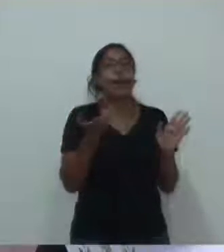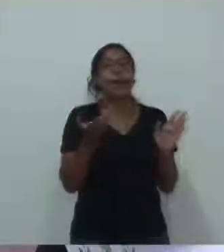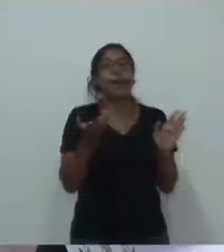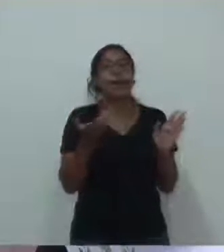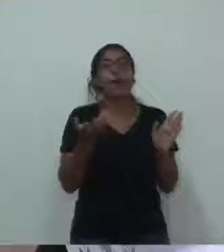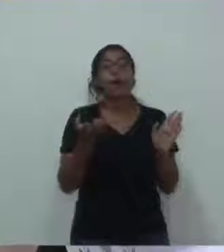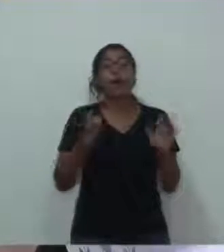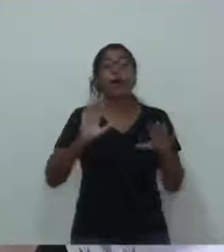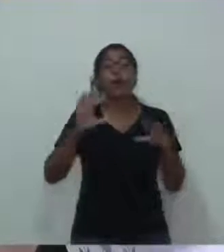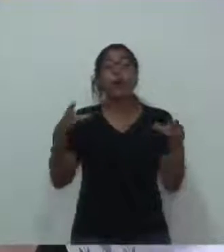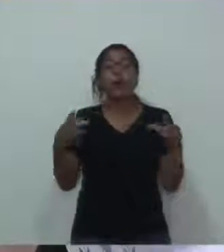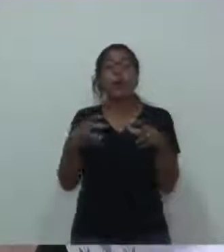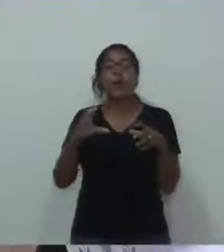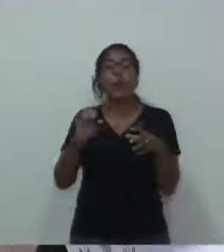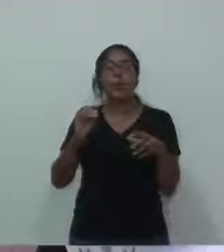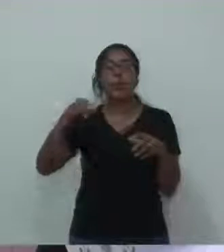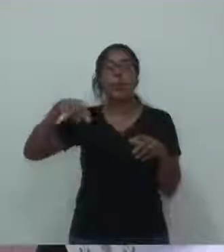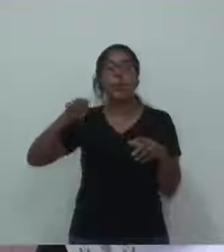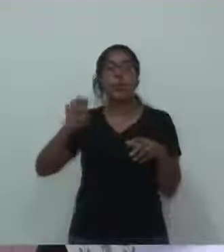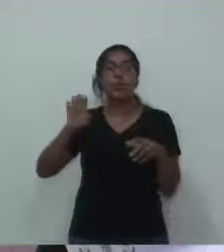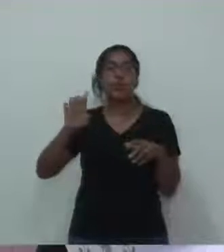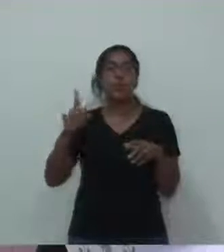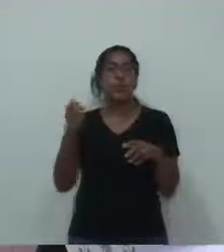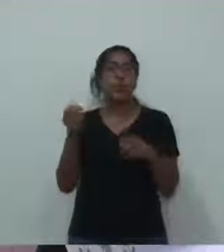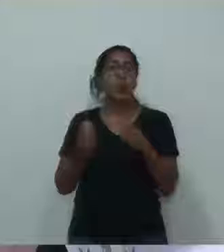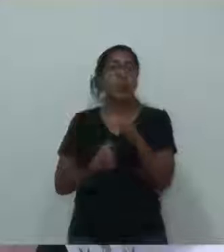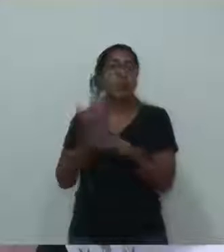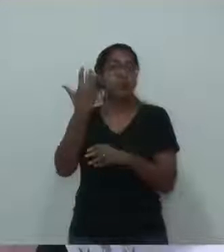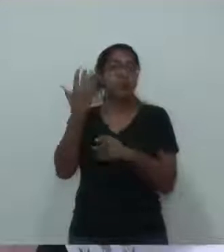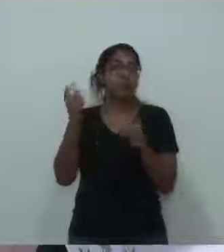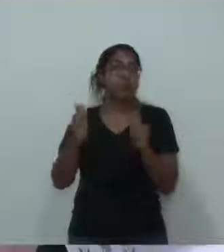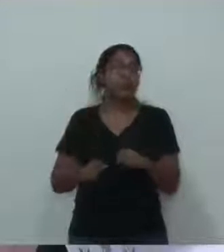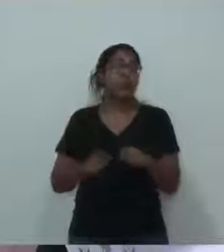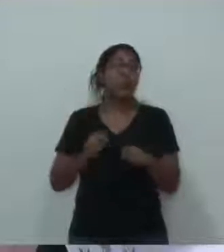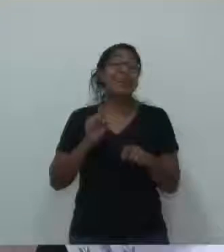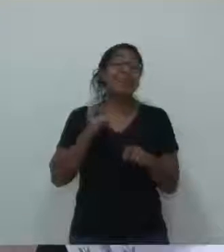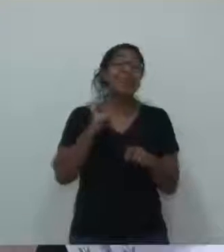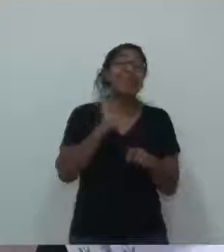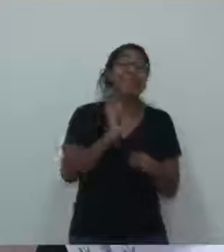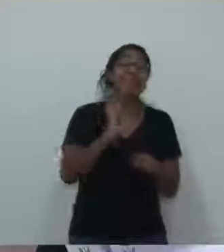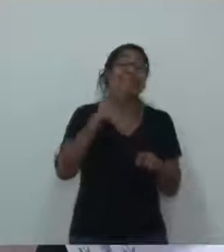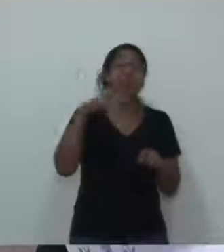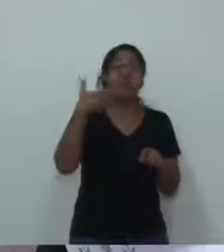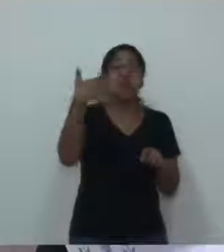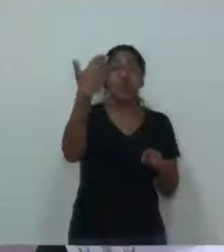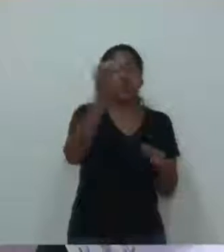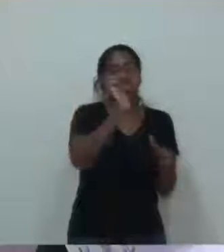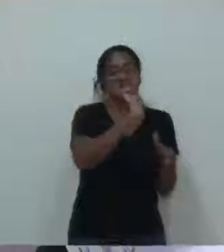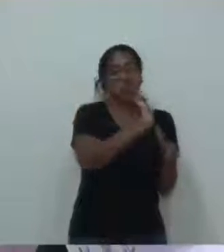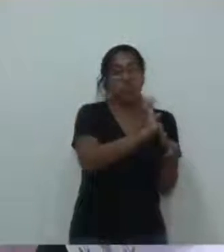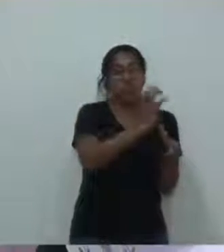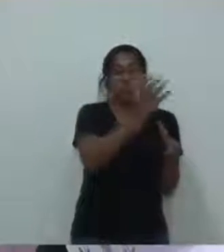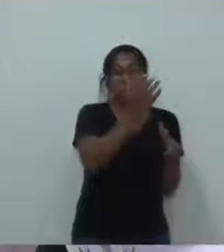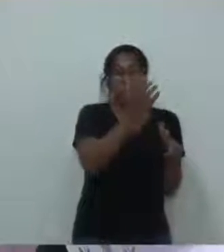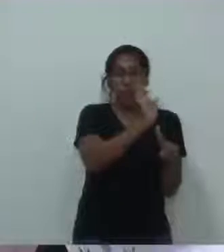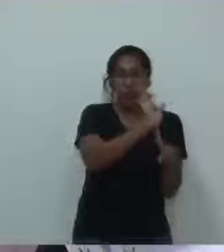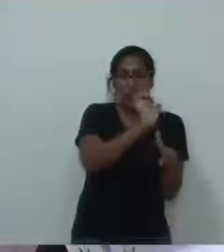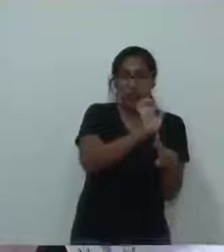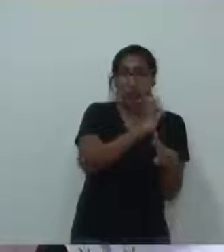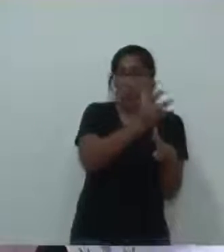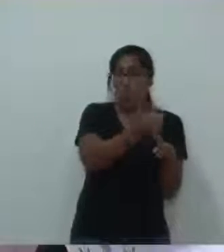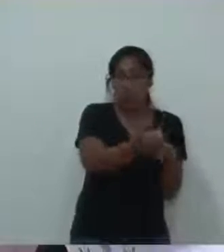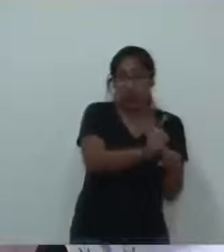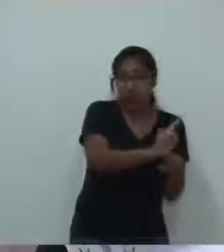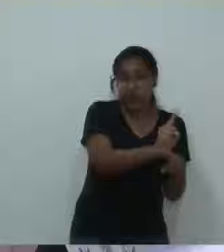o Conselho. Se não acatar lá em cima, e de repente, né, estou sugerindo só fazendo